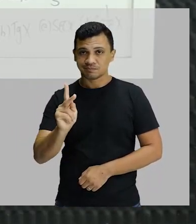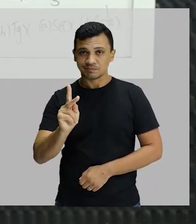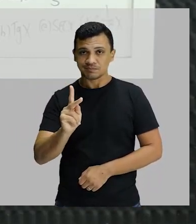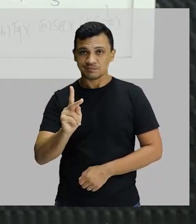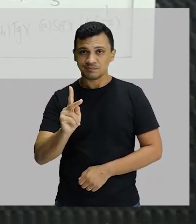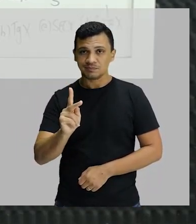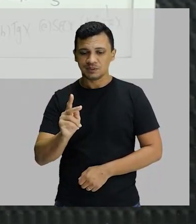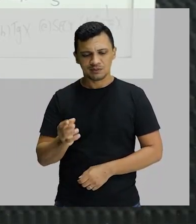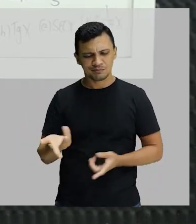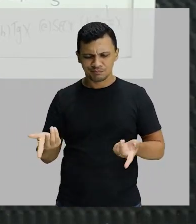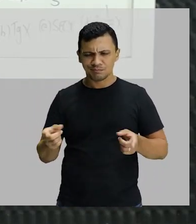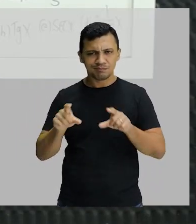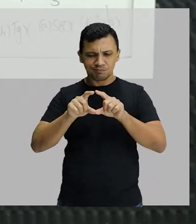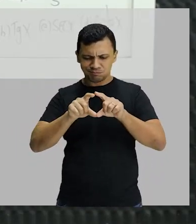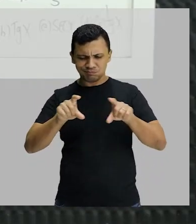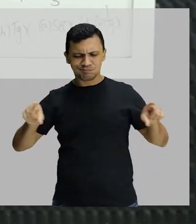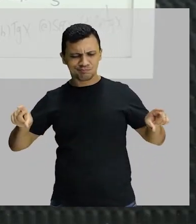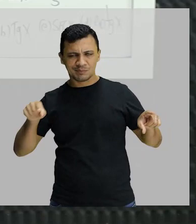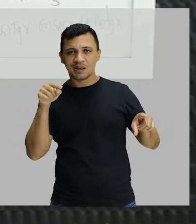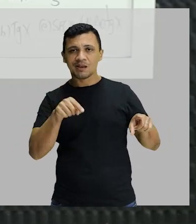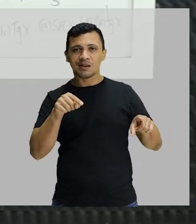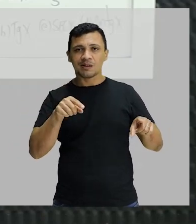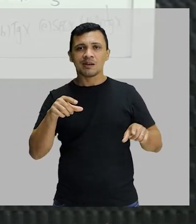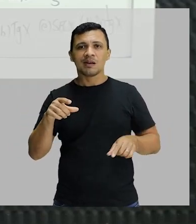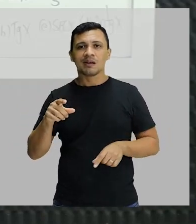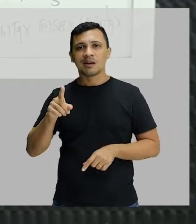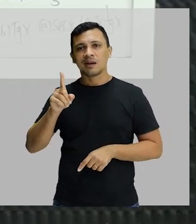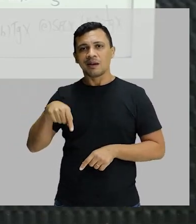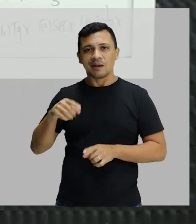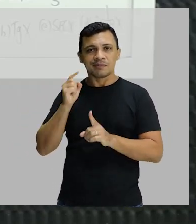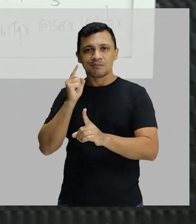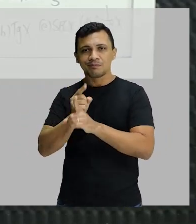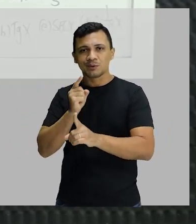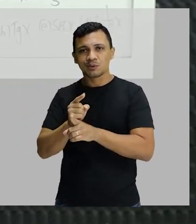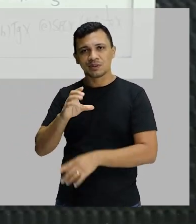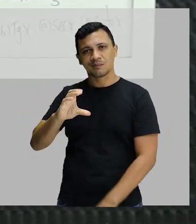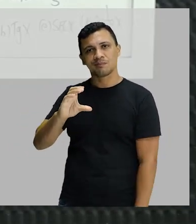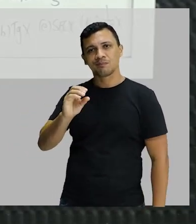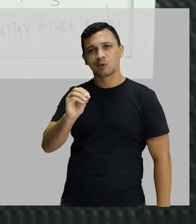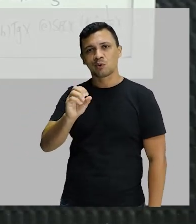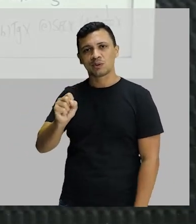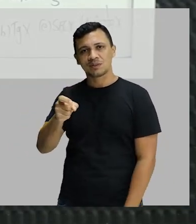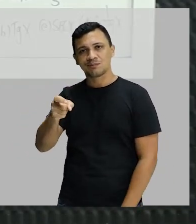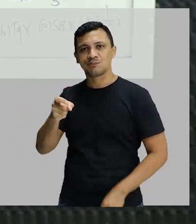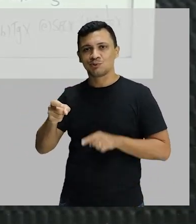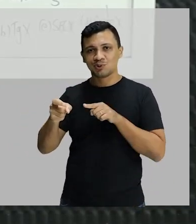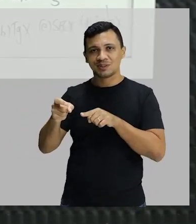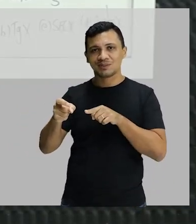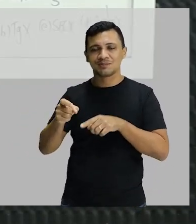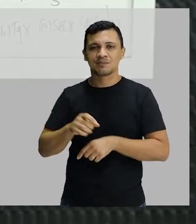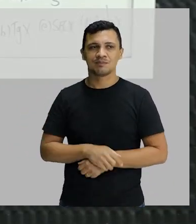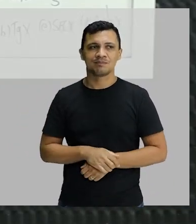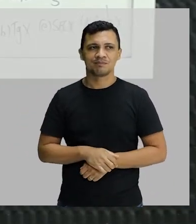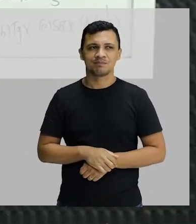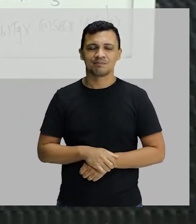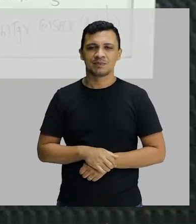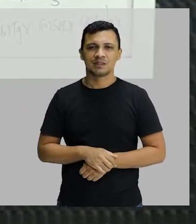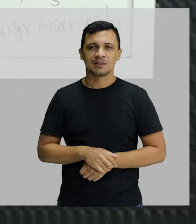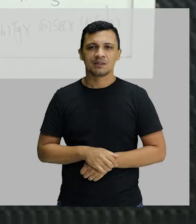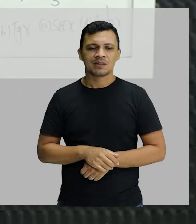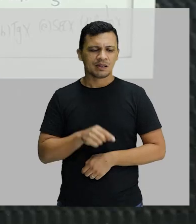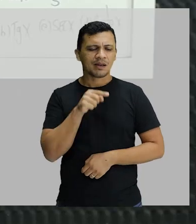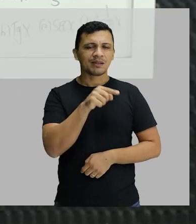virou tipo uma equaçãozinha onde a minha variável é o cosseno de x. Então 3/5 ao quadrado